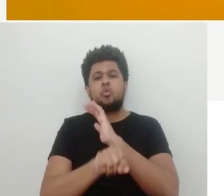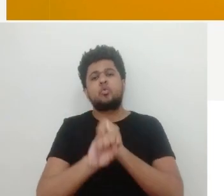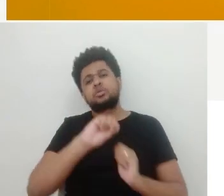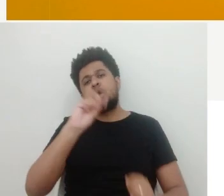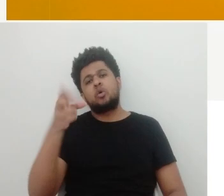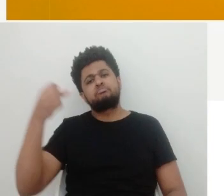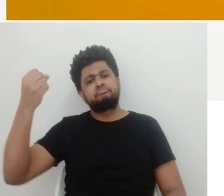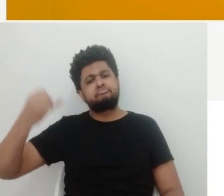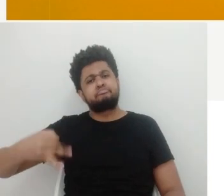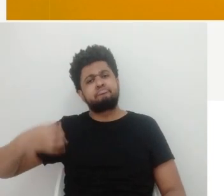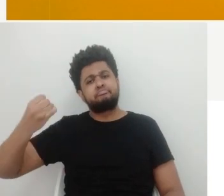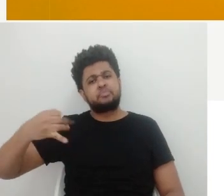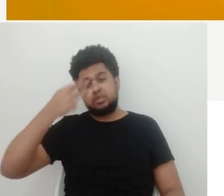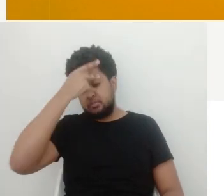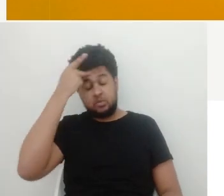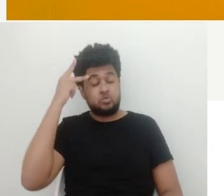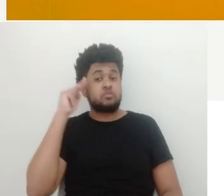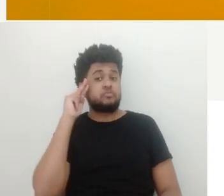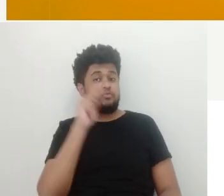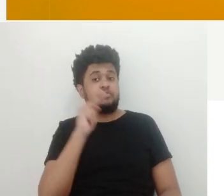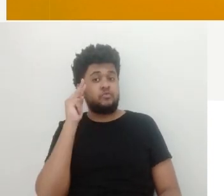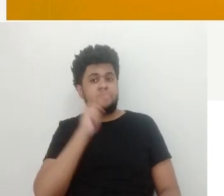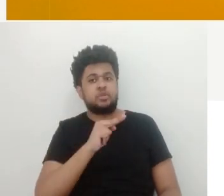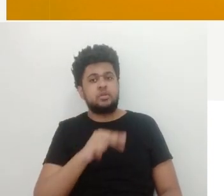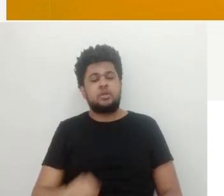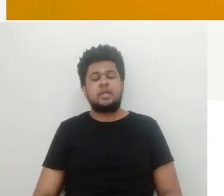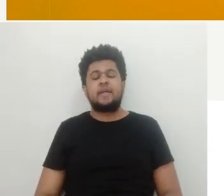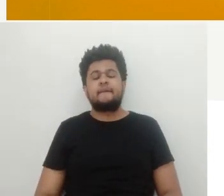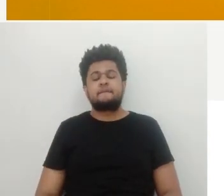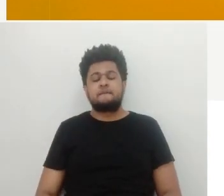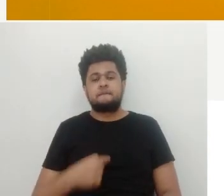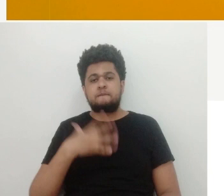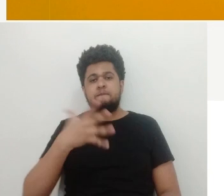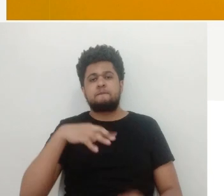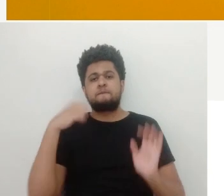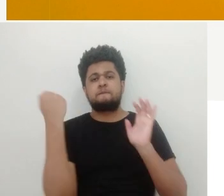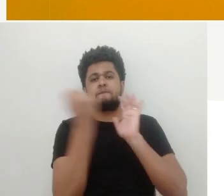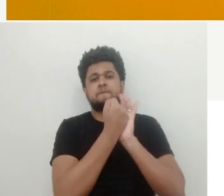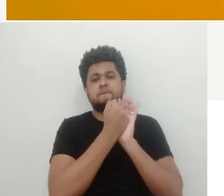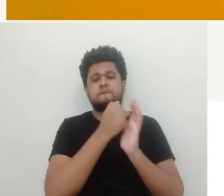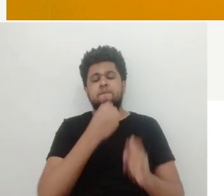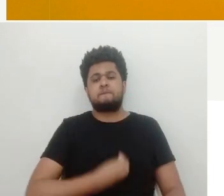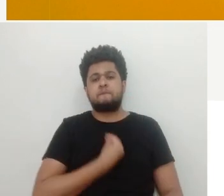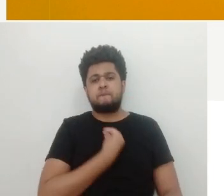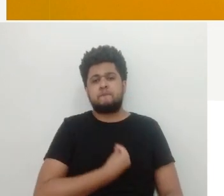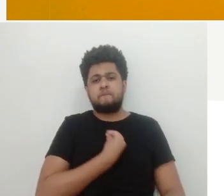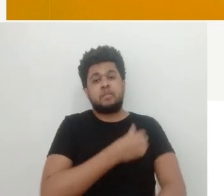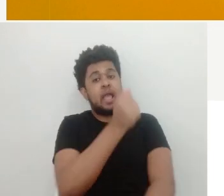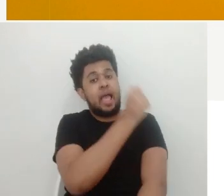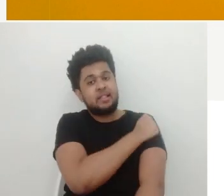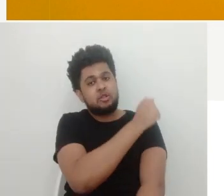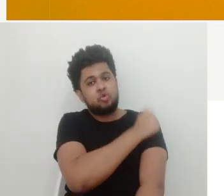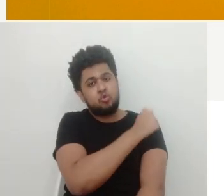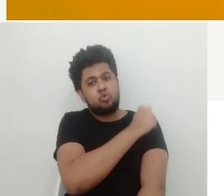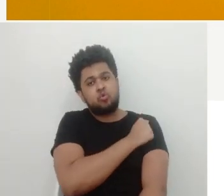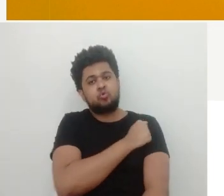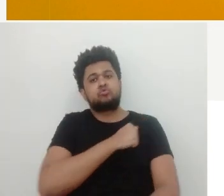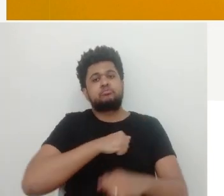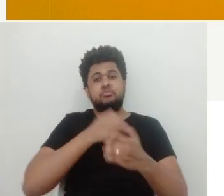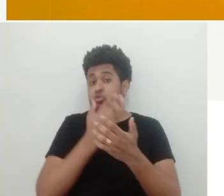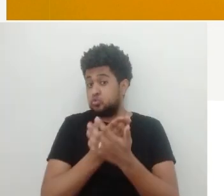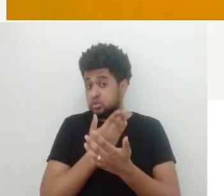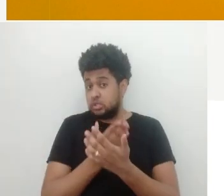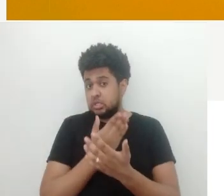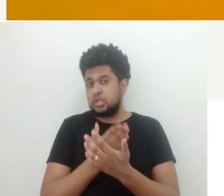IELA, recém-chegados, e também de egressos, né? A Andréa já tinha localizado aqui alguns. E Diana, também